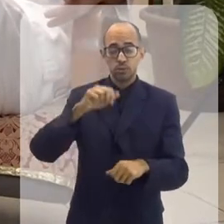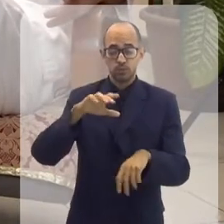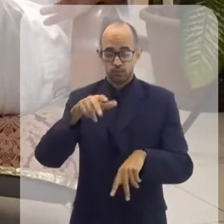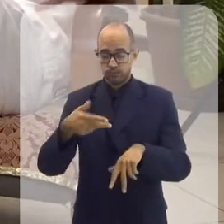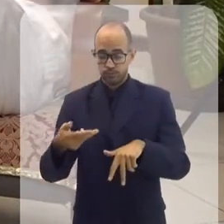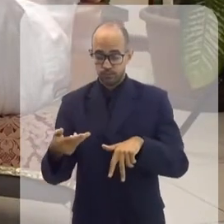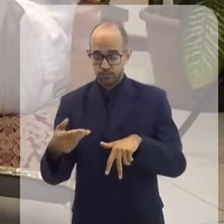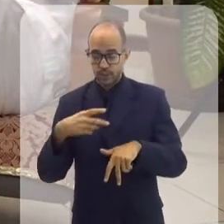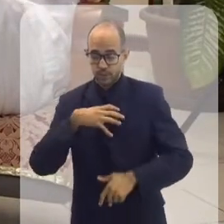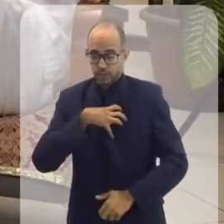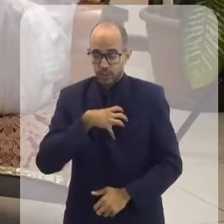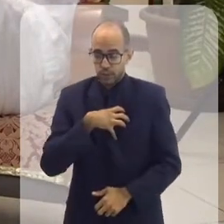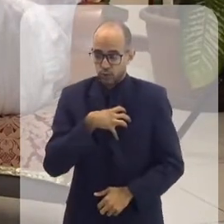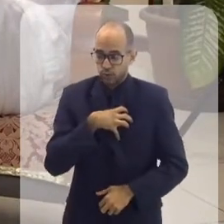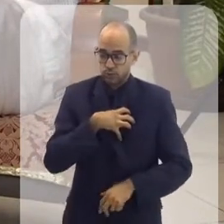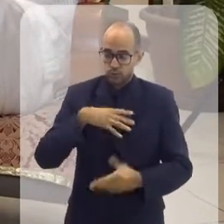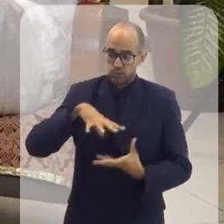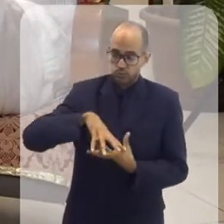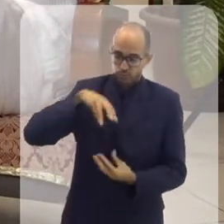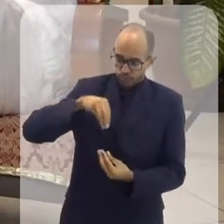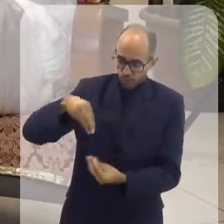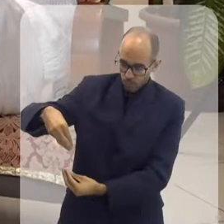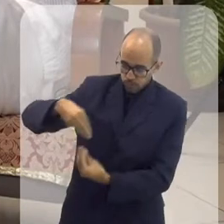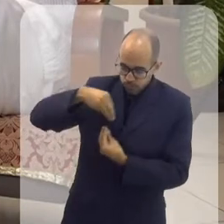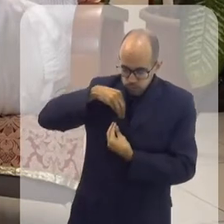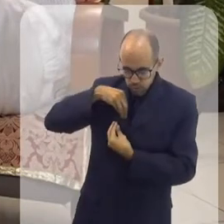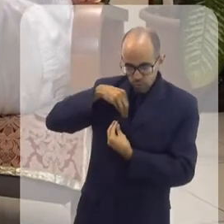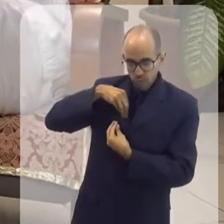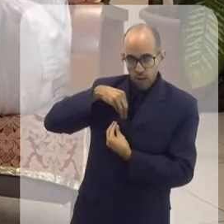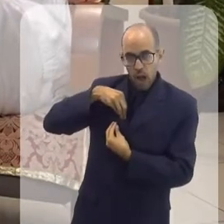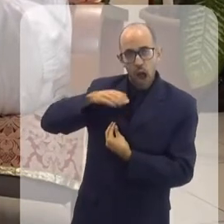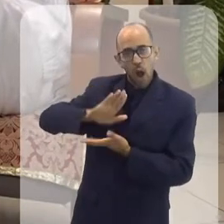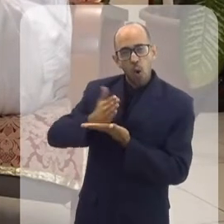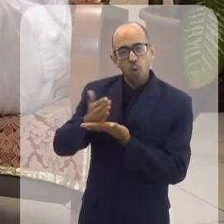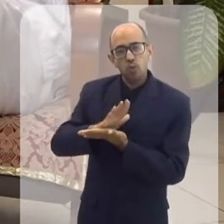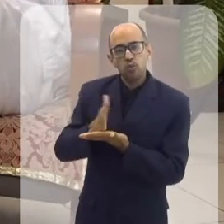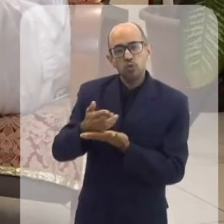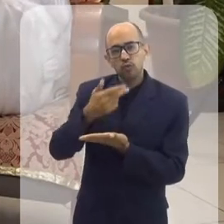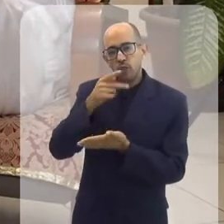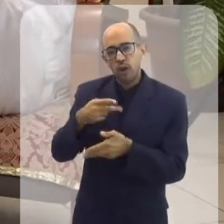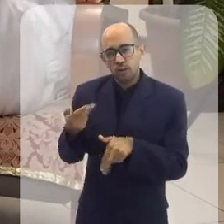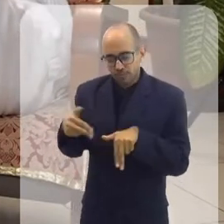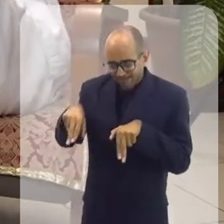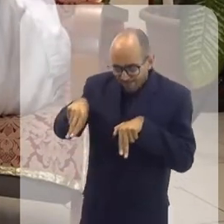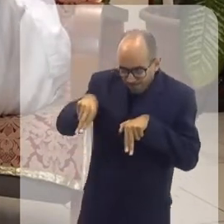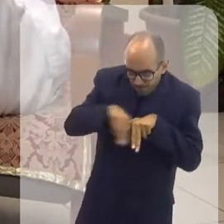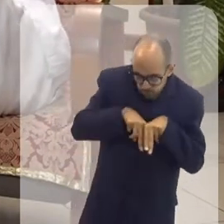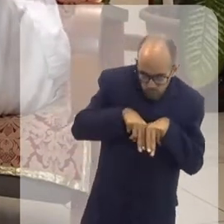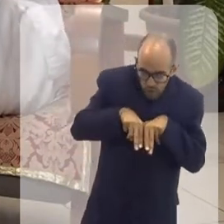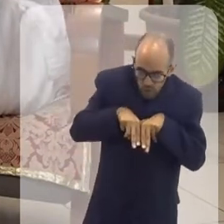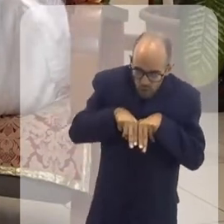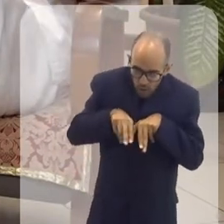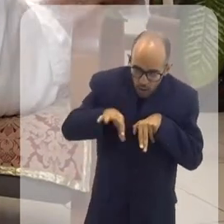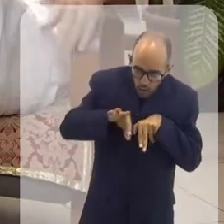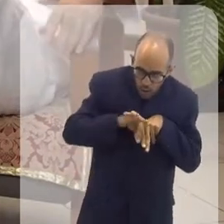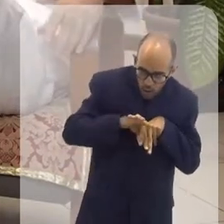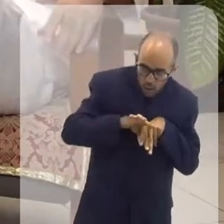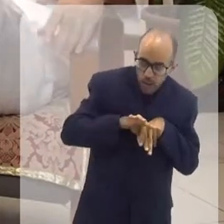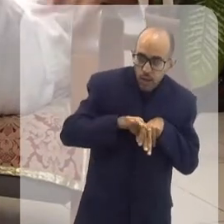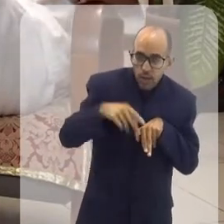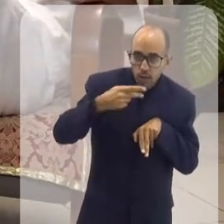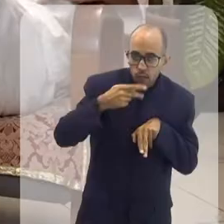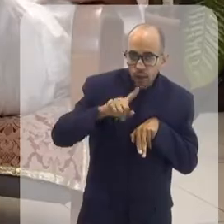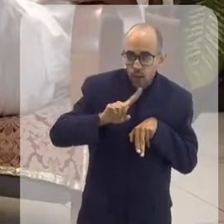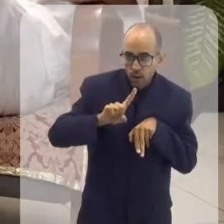né o quando a este movimento dá um chamou de incorporação eu vou chamar de eixo Corporação